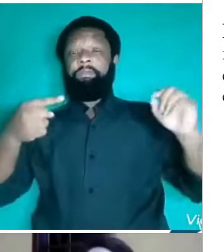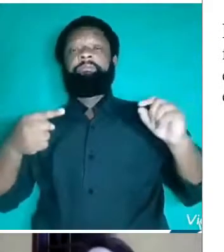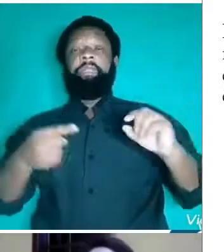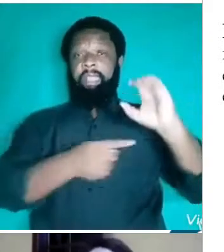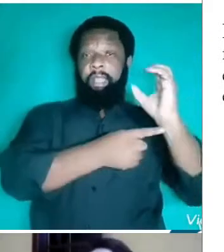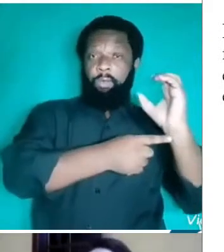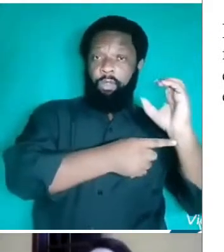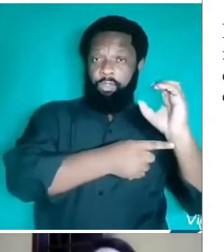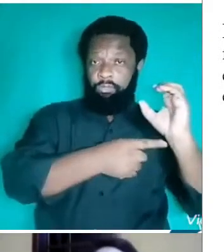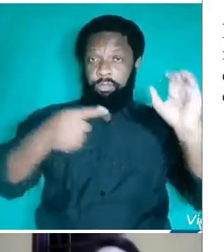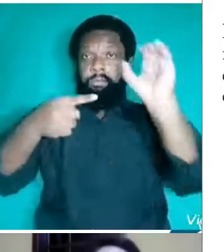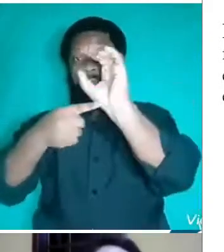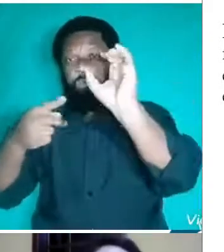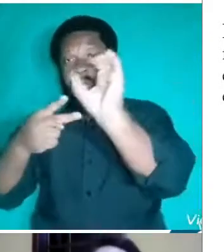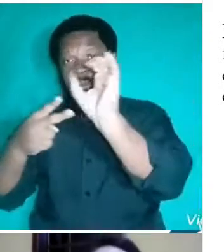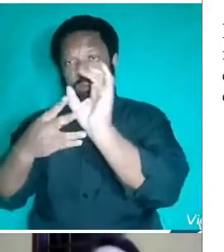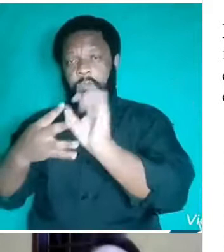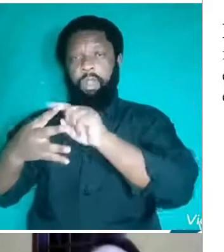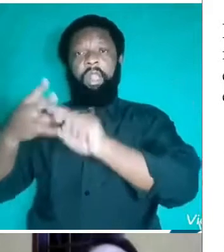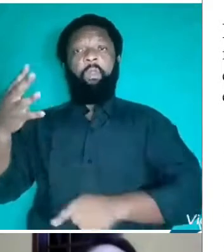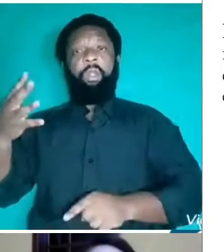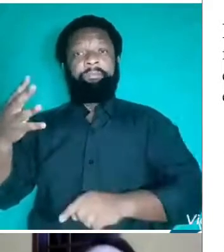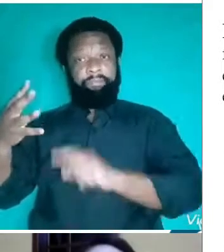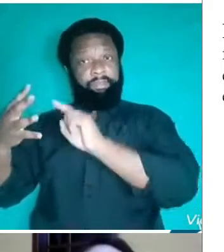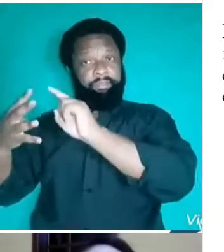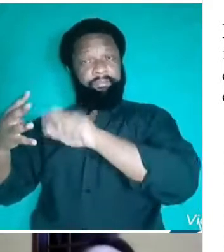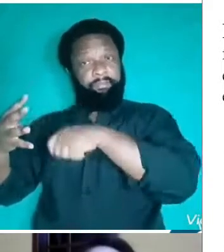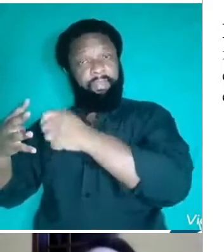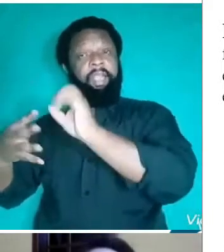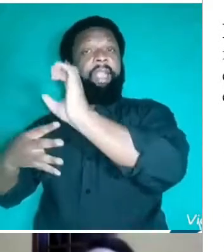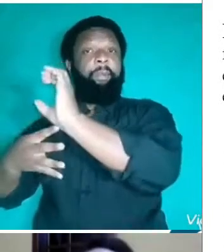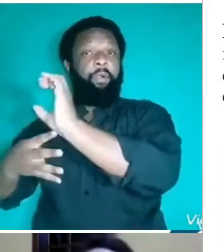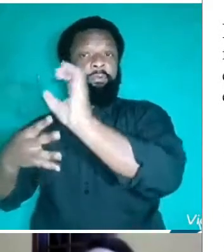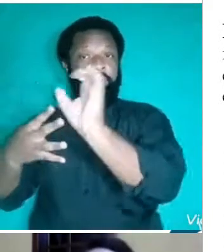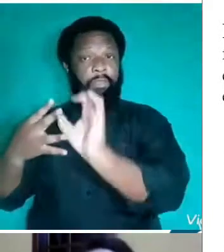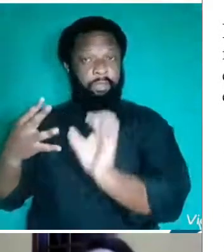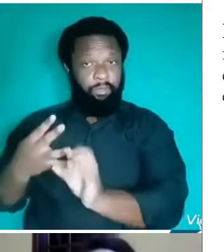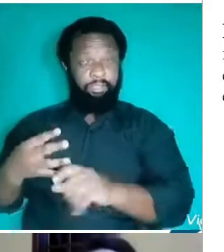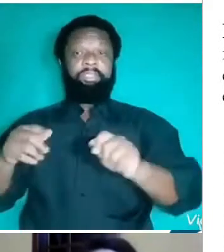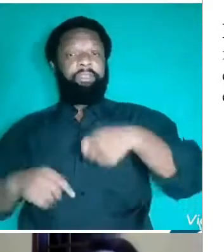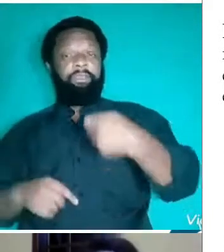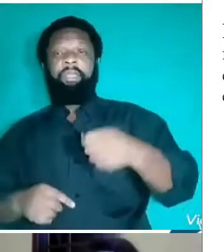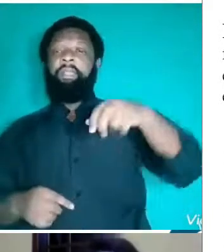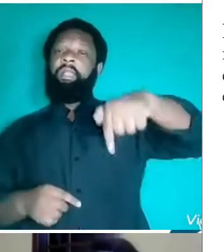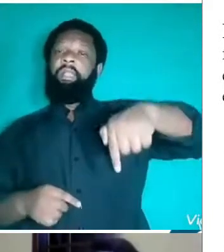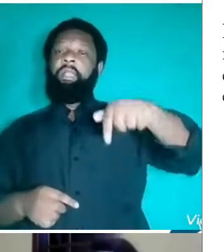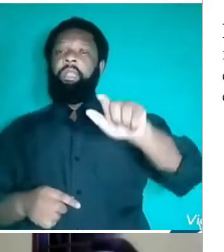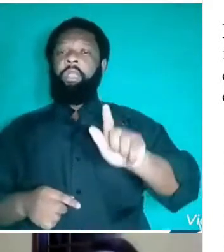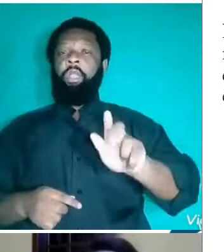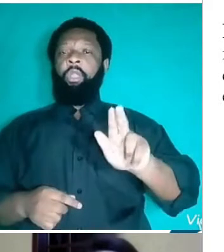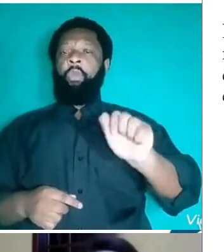um carbono ligado a 4 outros. Percebam que aqui, né, na estrutura, nós temos,